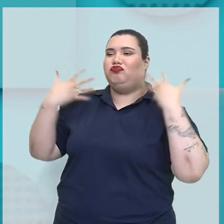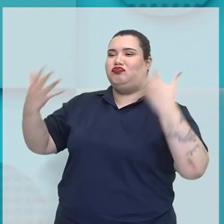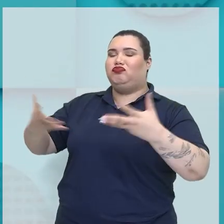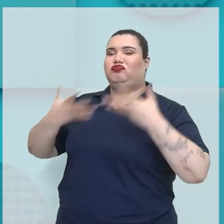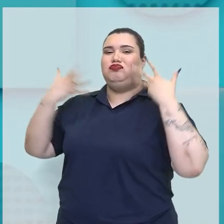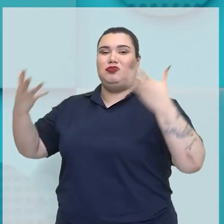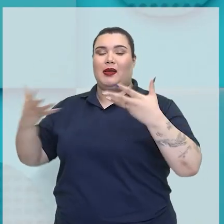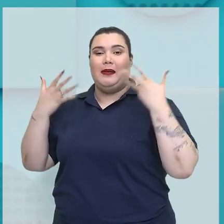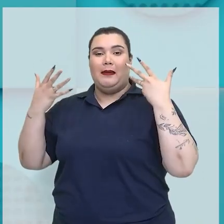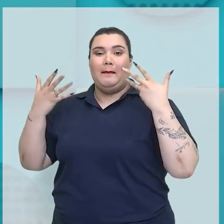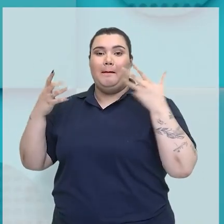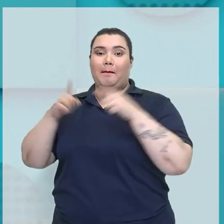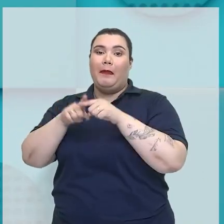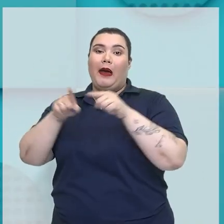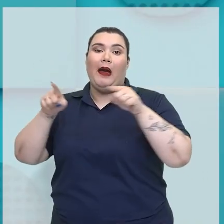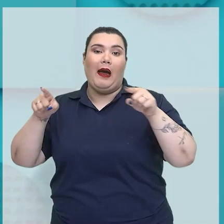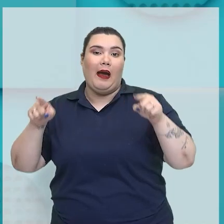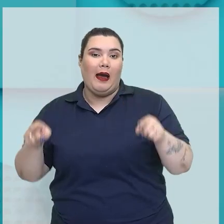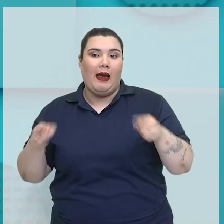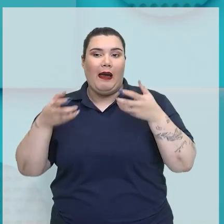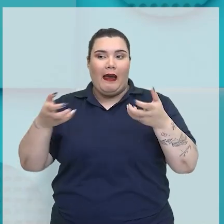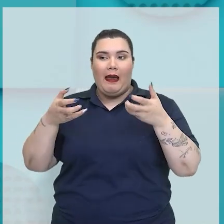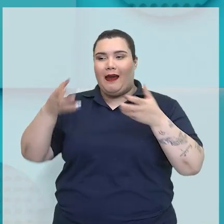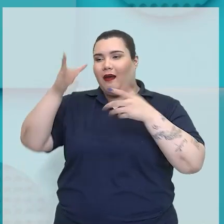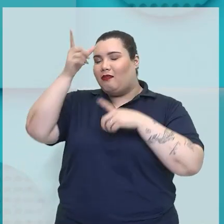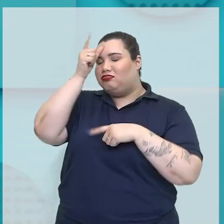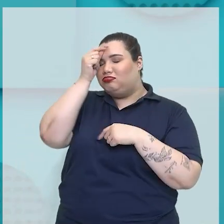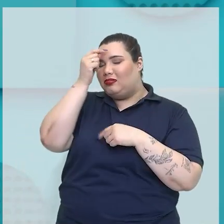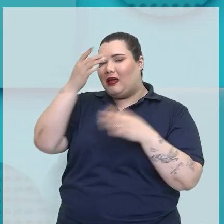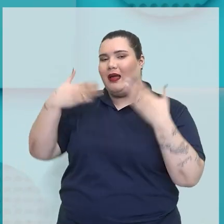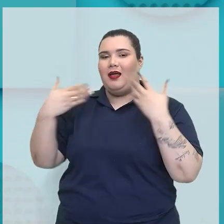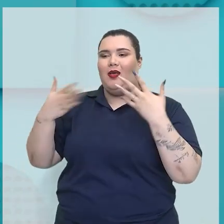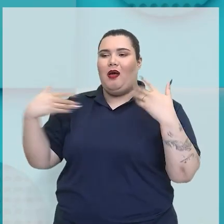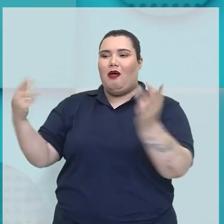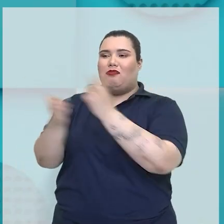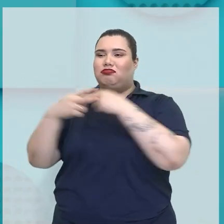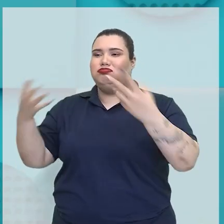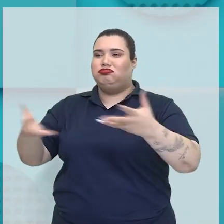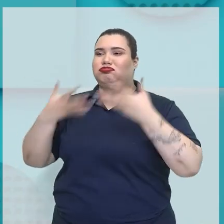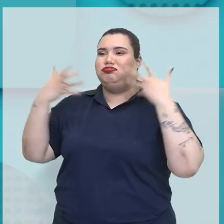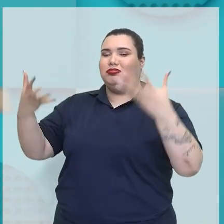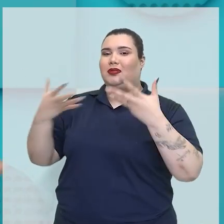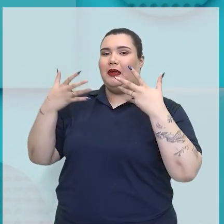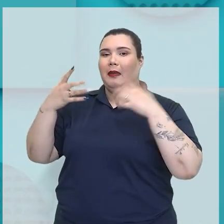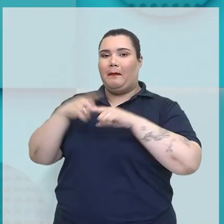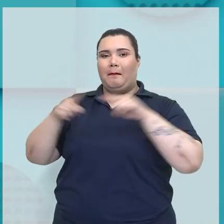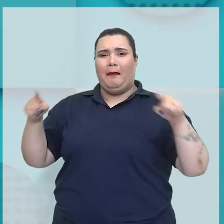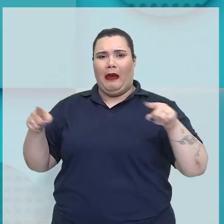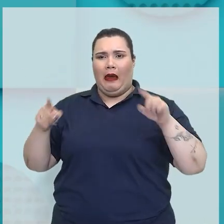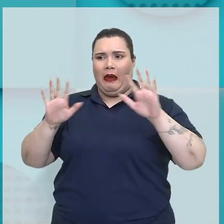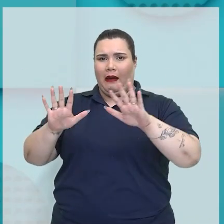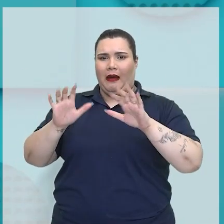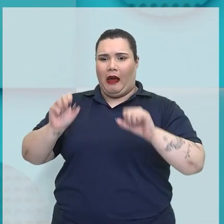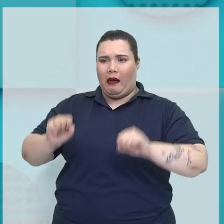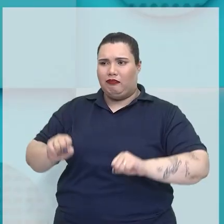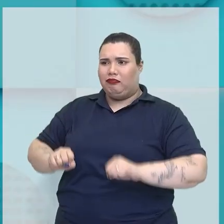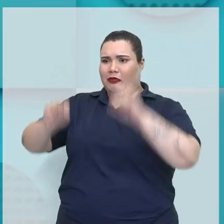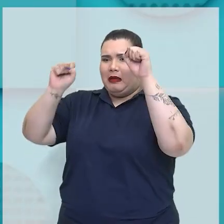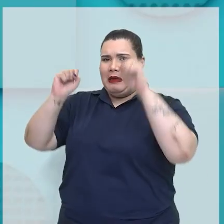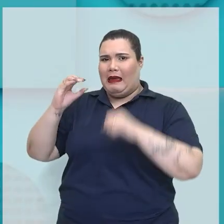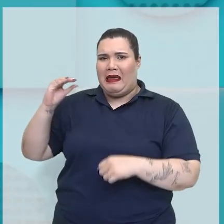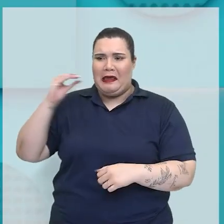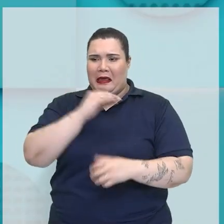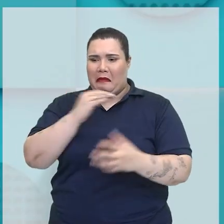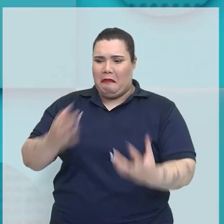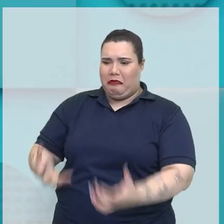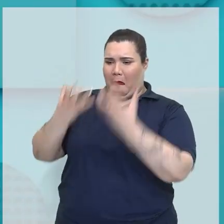brisa, para aliviar o calor. E a labareda de fogo invade a casa, né, a janela.